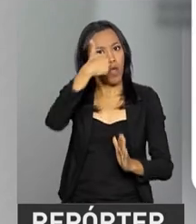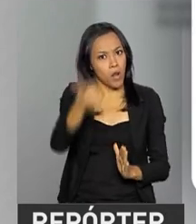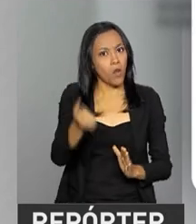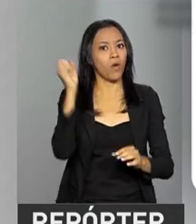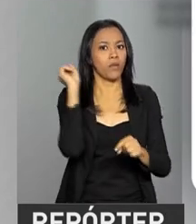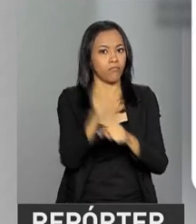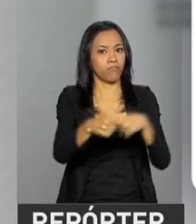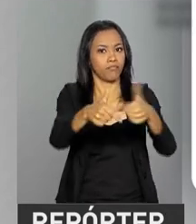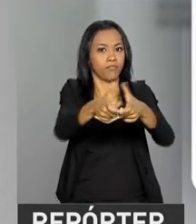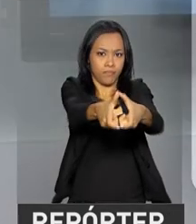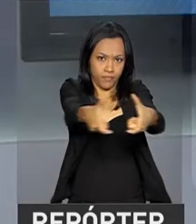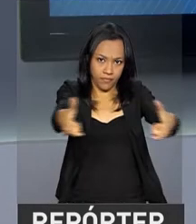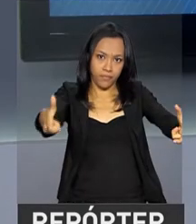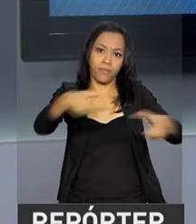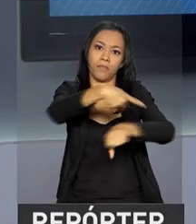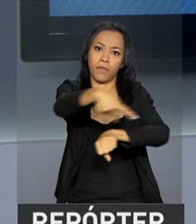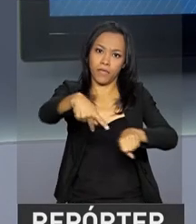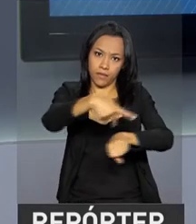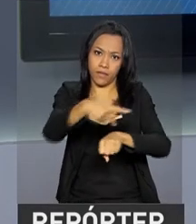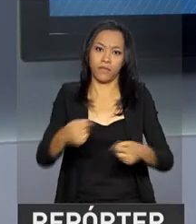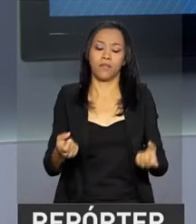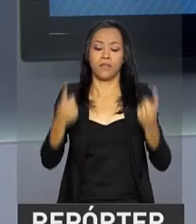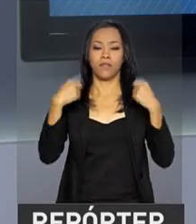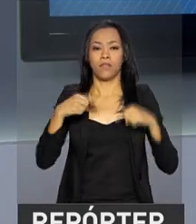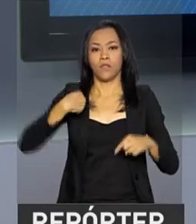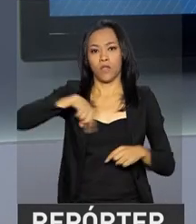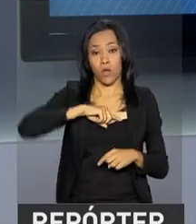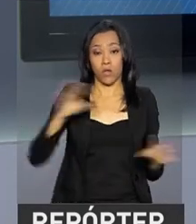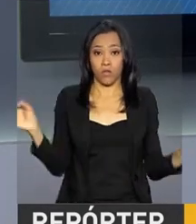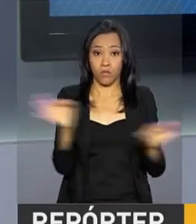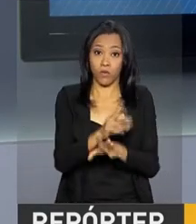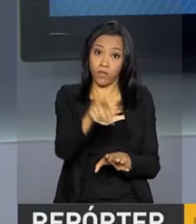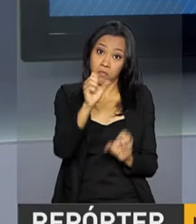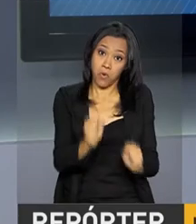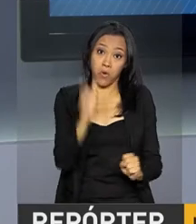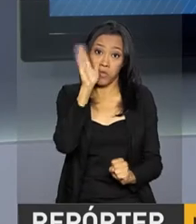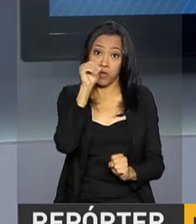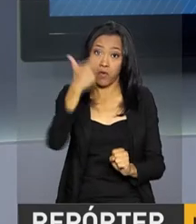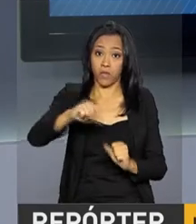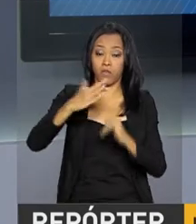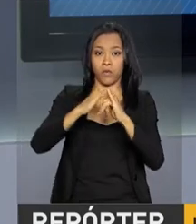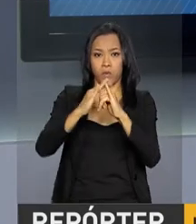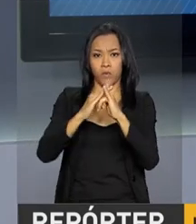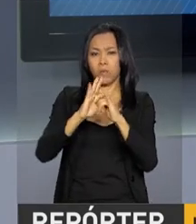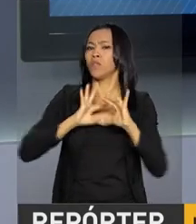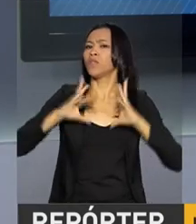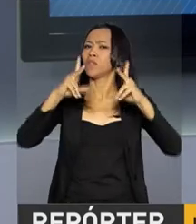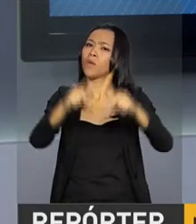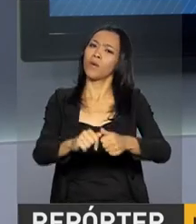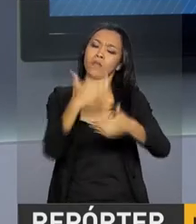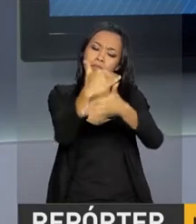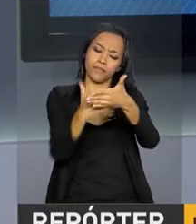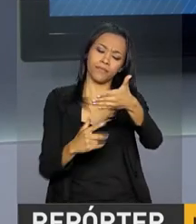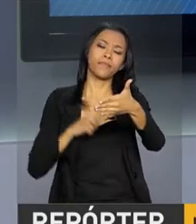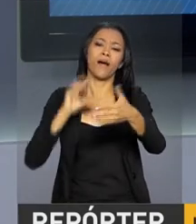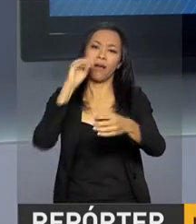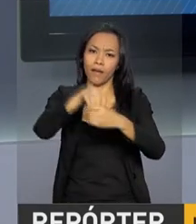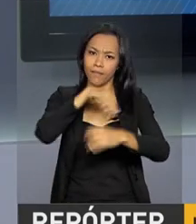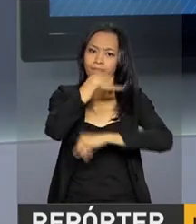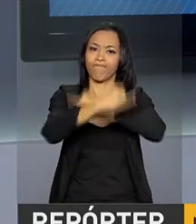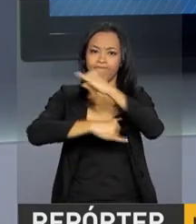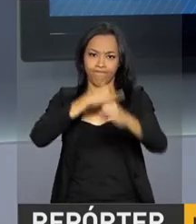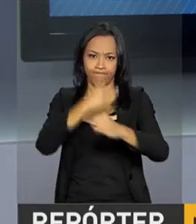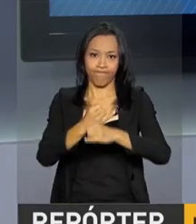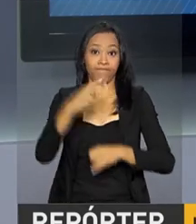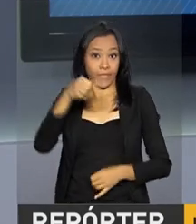no país nós ficamos por aqui você pode rever as reportagens no youtube e toda nossa programação também está na